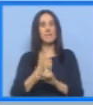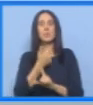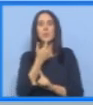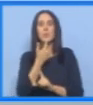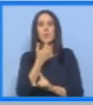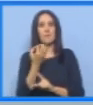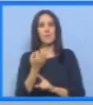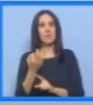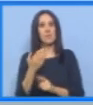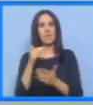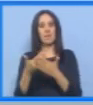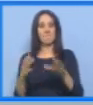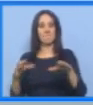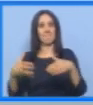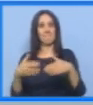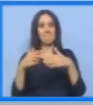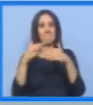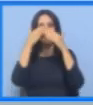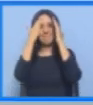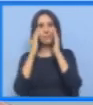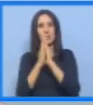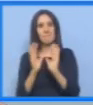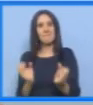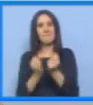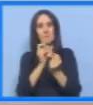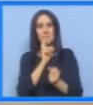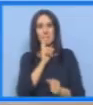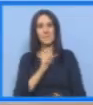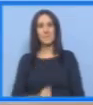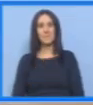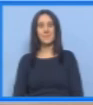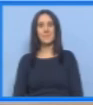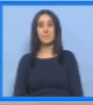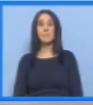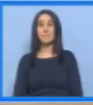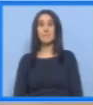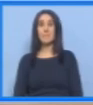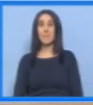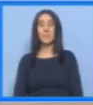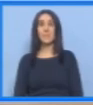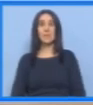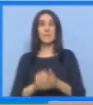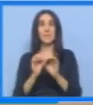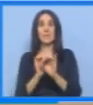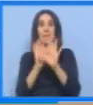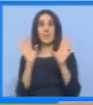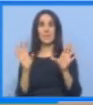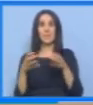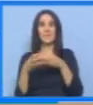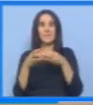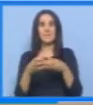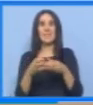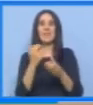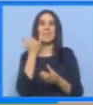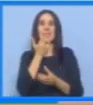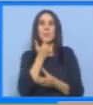grande para a congregação das reparadoras de Nossa Senhora de Fátima. É claro, a congregação viveu com enorme alegria e